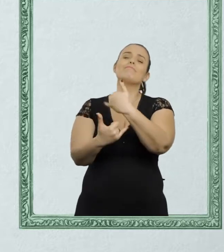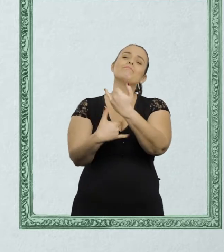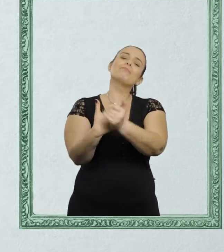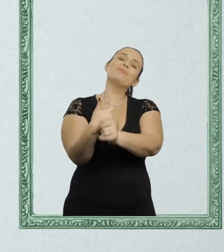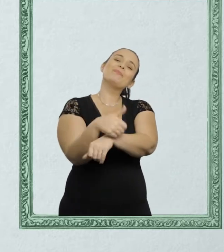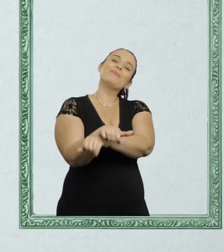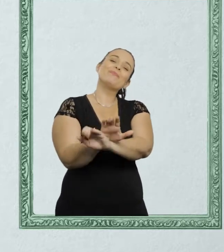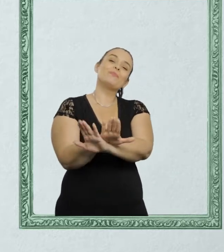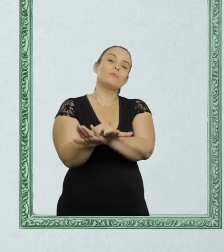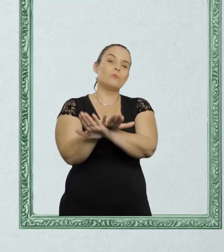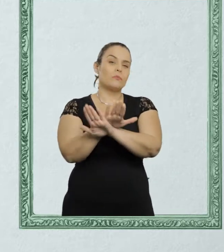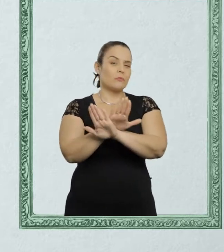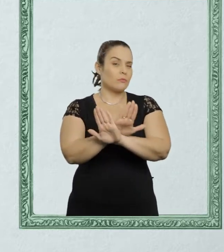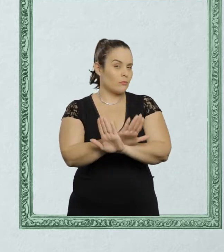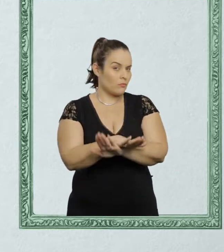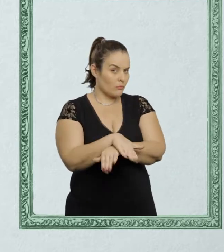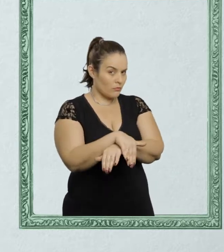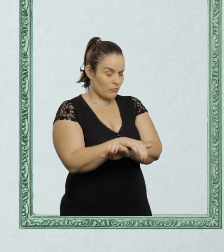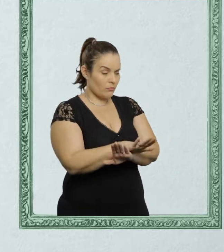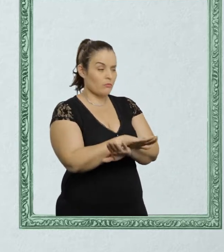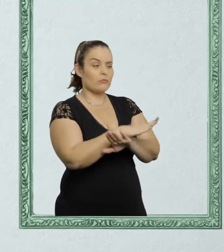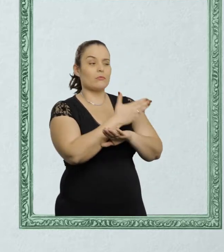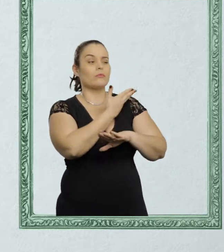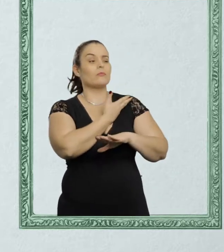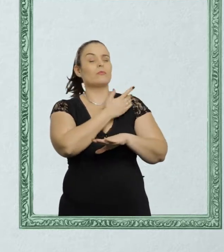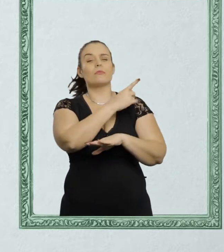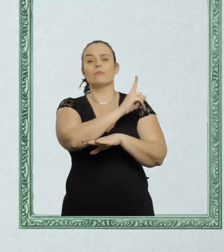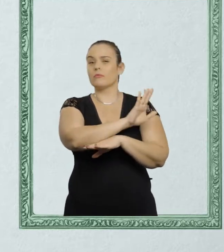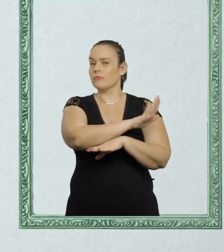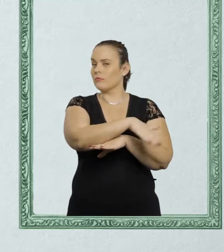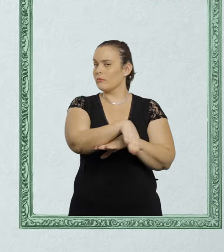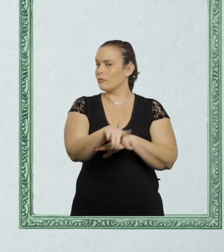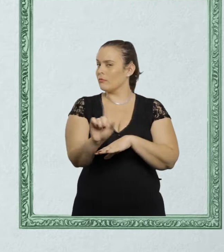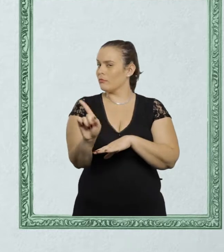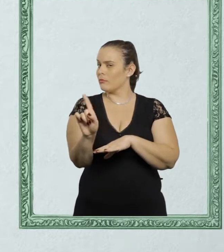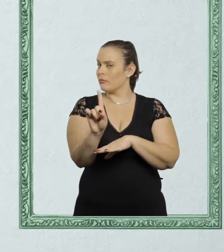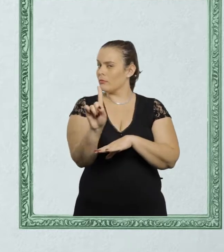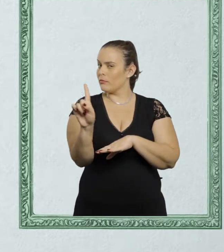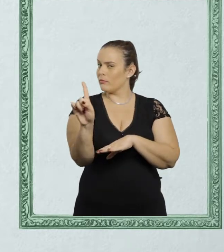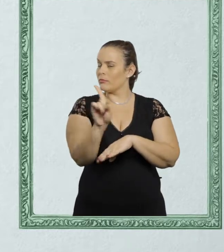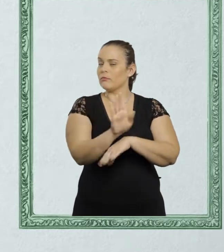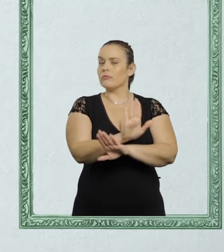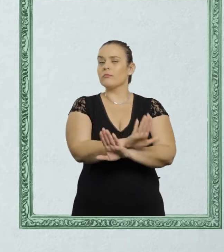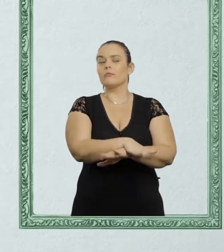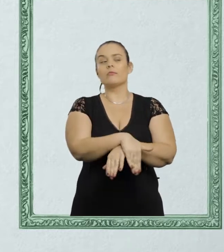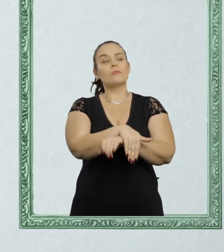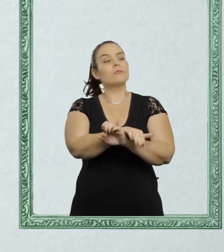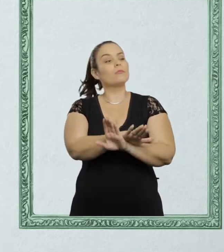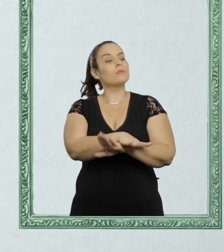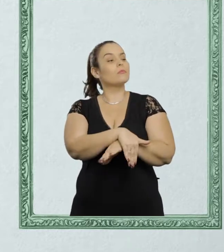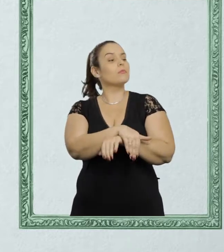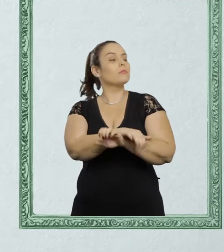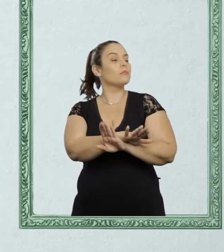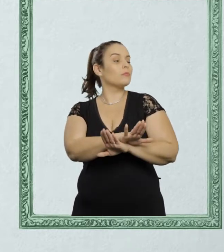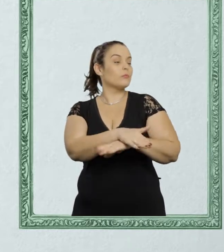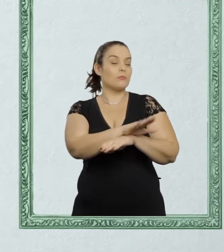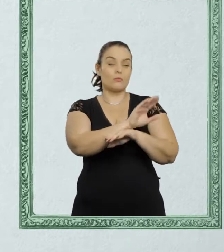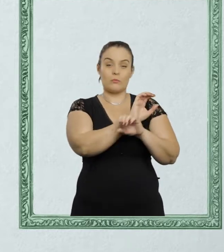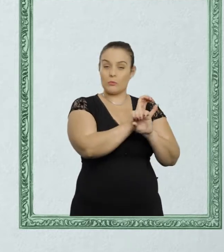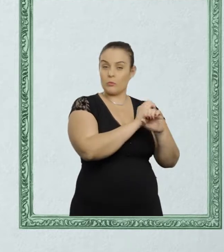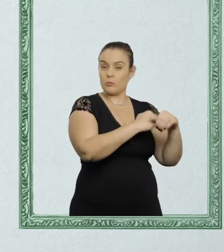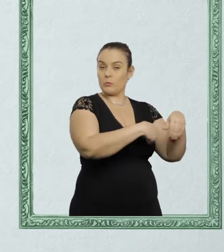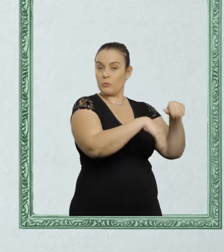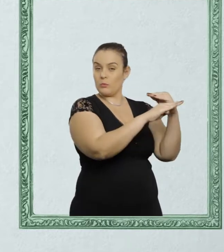sereias. Mas as sereias não eram amigas das crianças. As sereias tratavam todos os meninos do